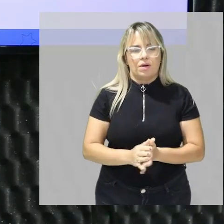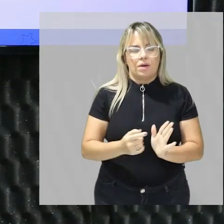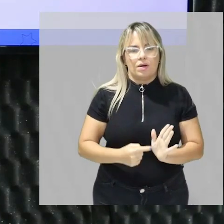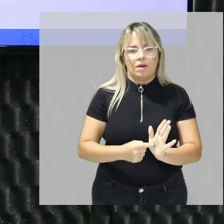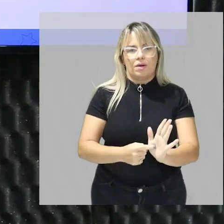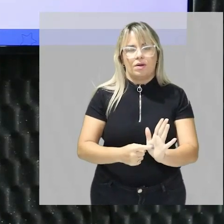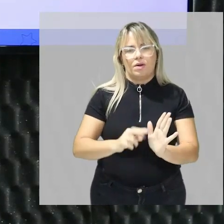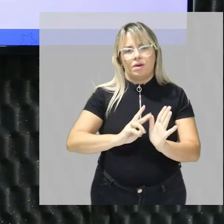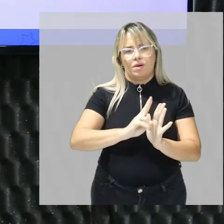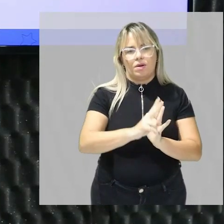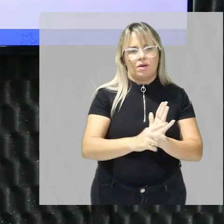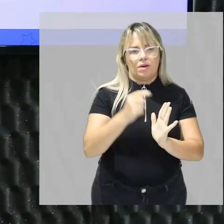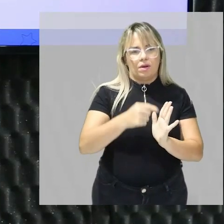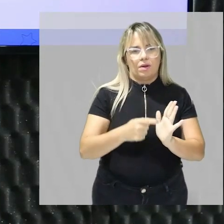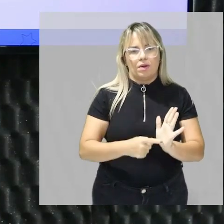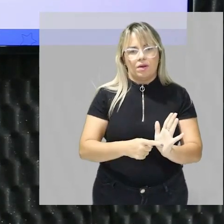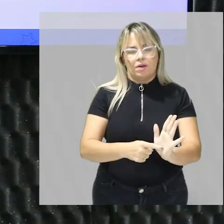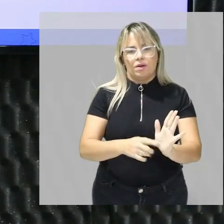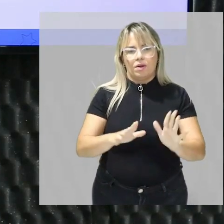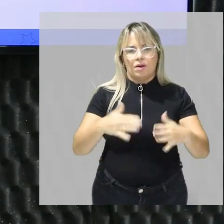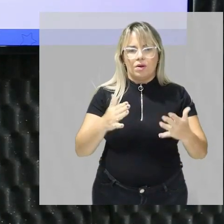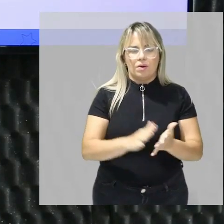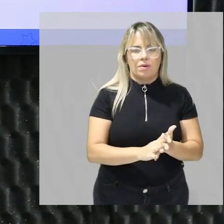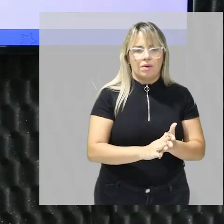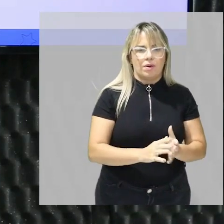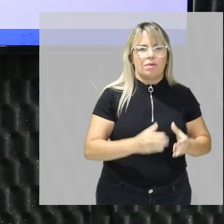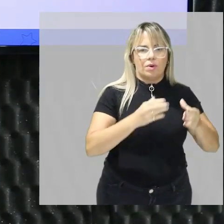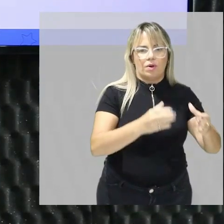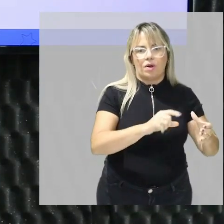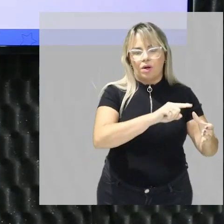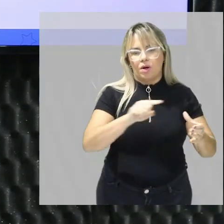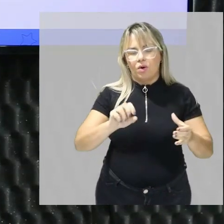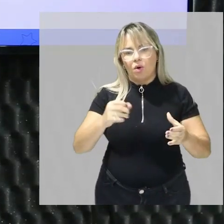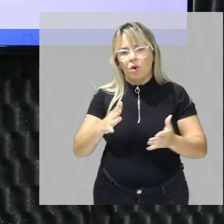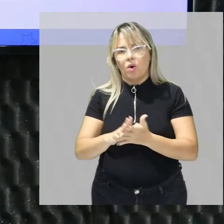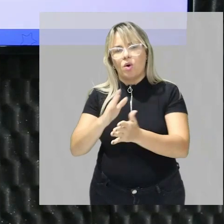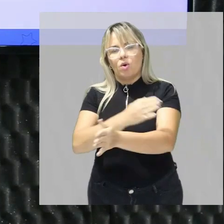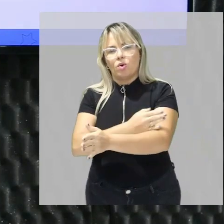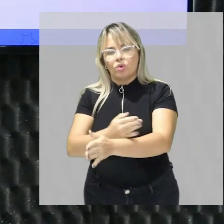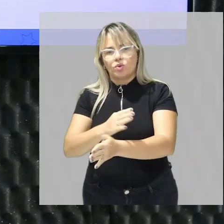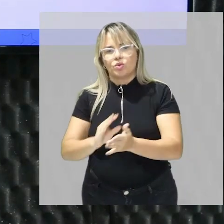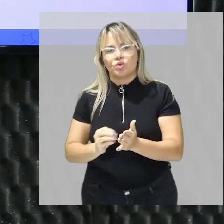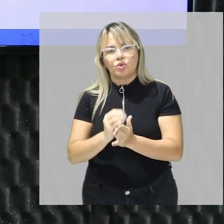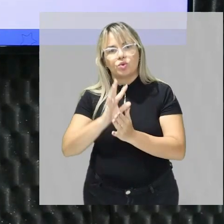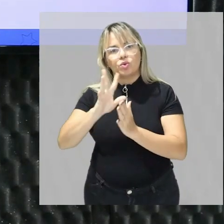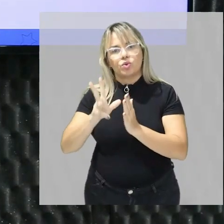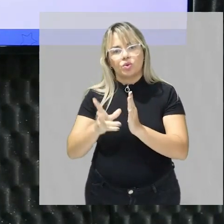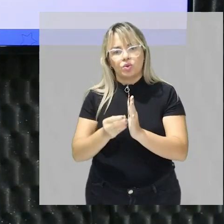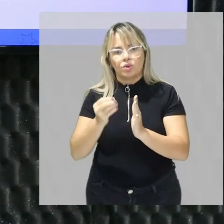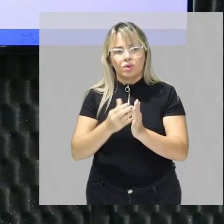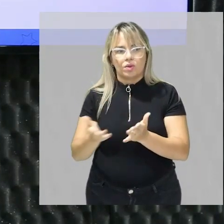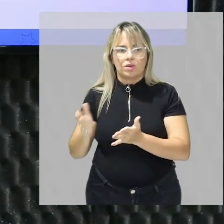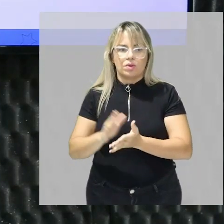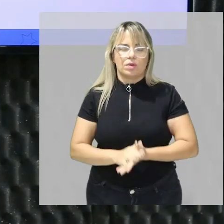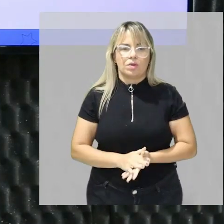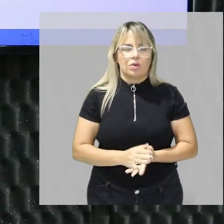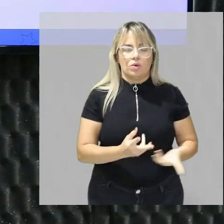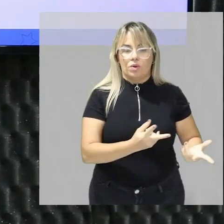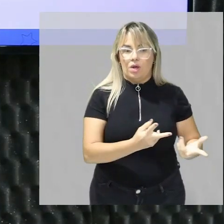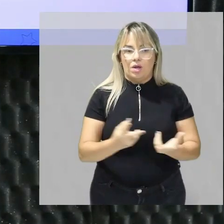mesmo habitat ou o mesmo nicho? E aí está pedindo para a gente explicar. Então, ambos possuem o mesmo